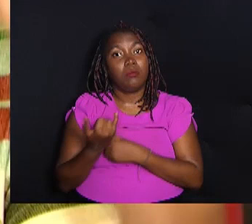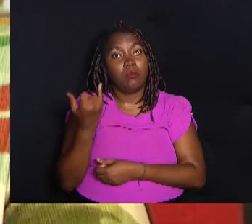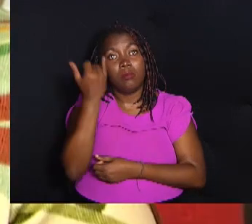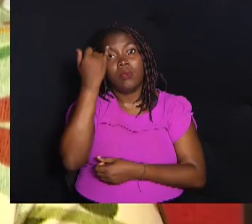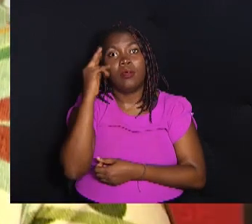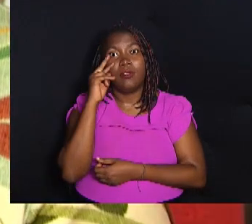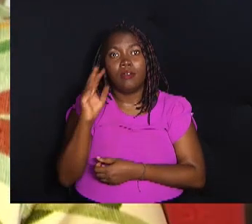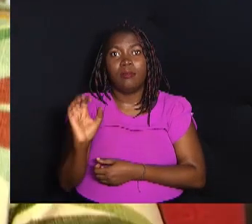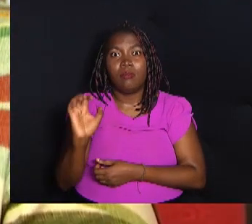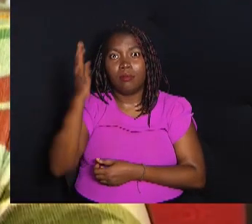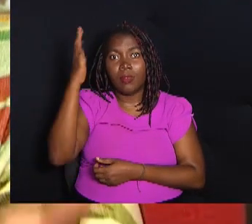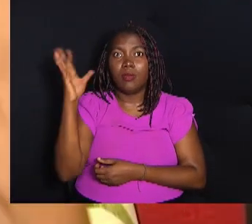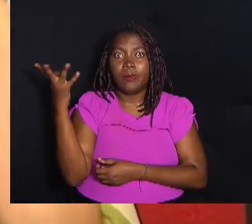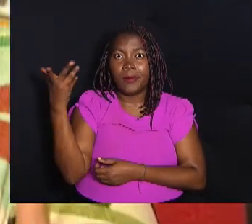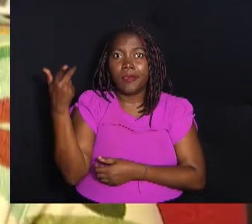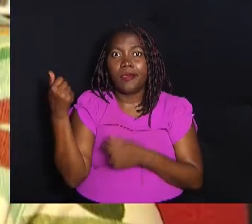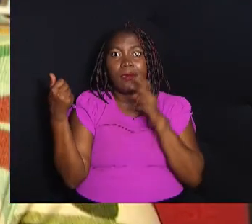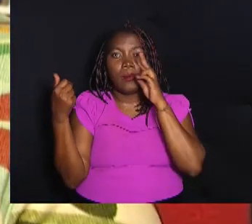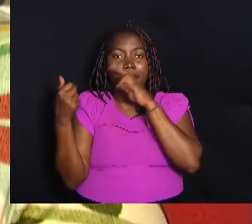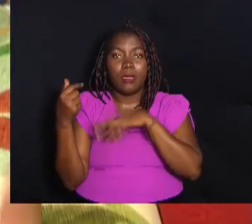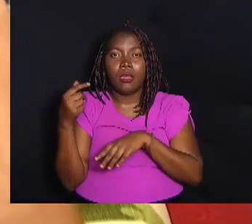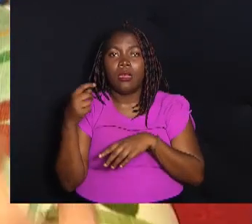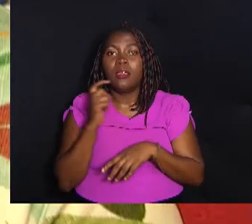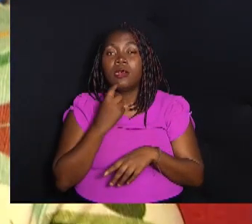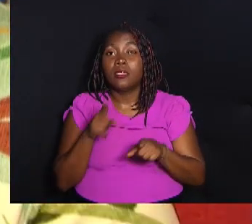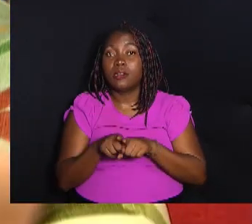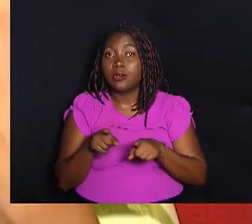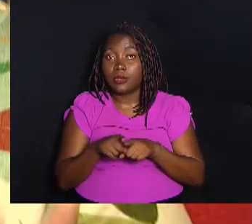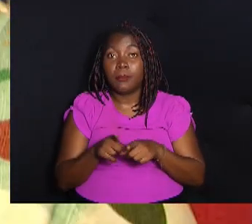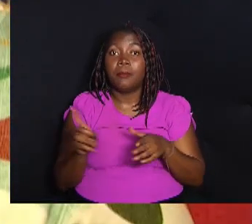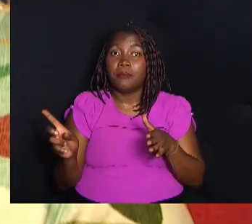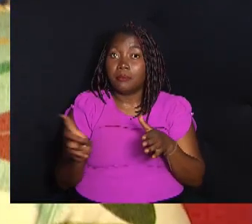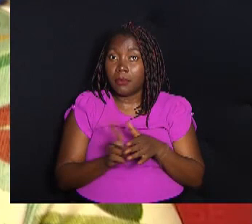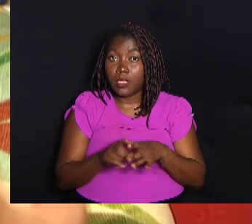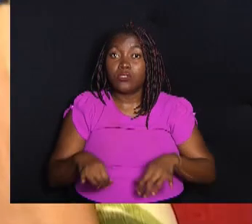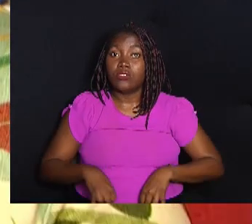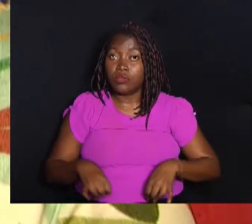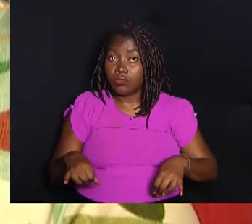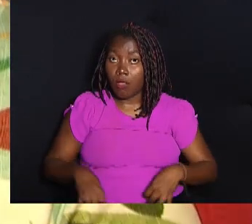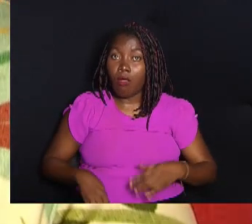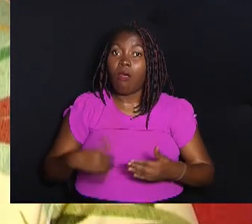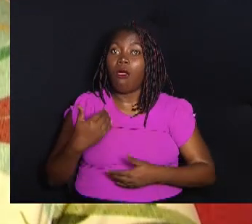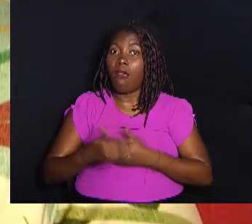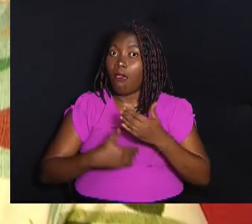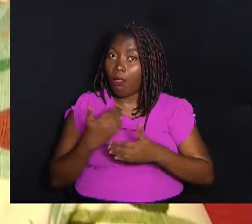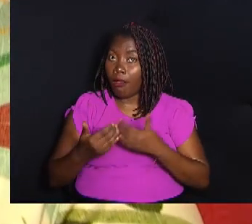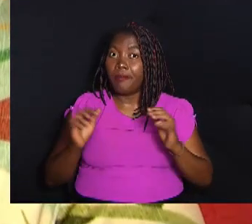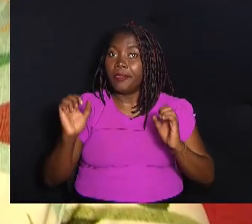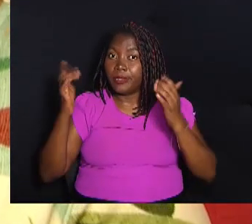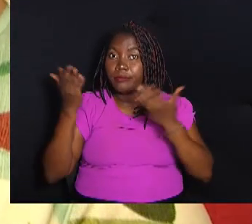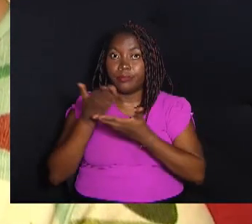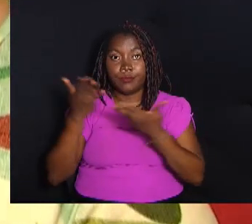eventos climáticos extremos né E que Campinas também é parte né sofre as consequências desses eventos climáticos extremos